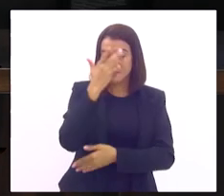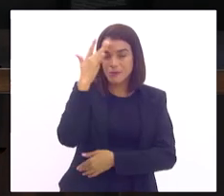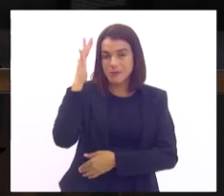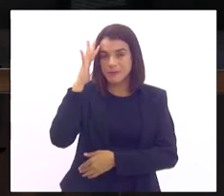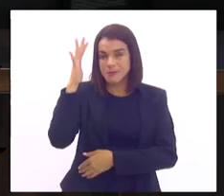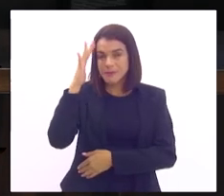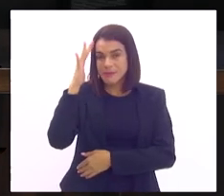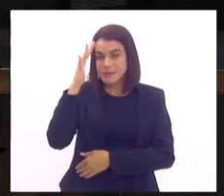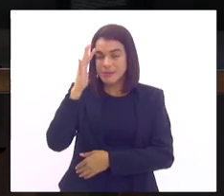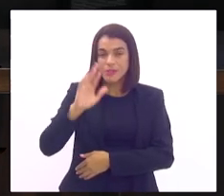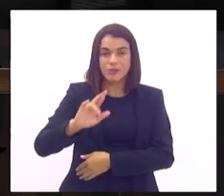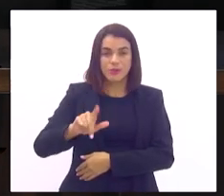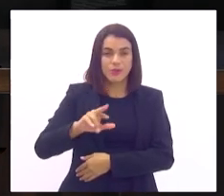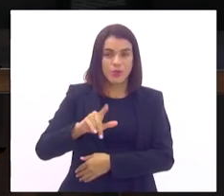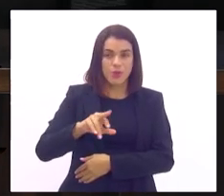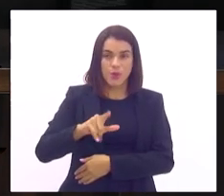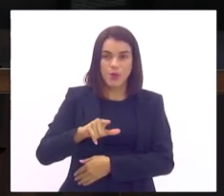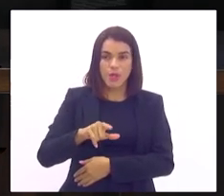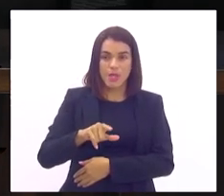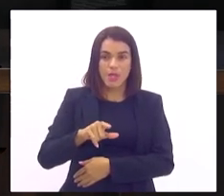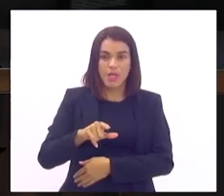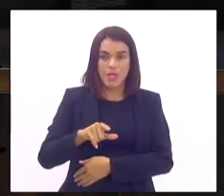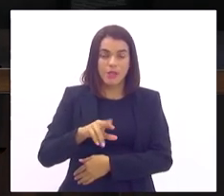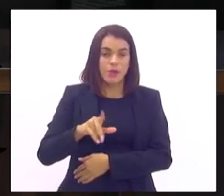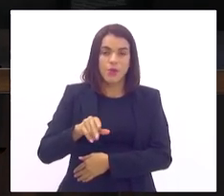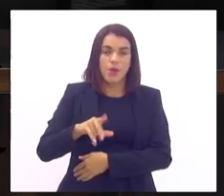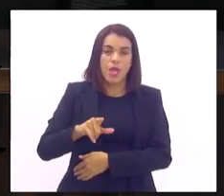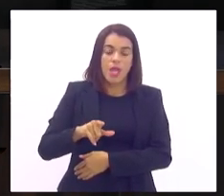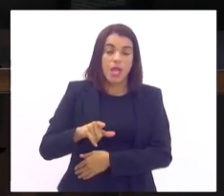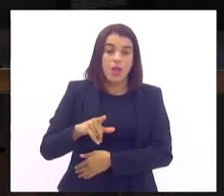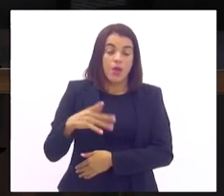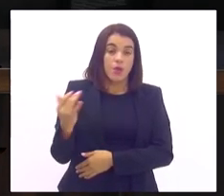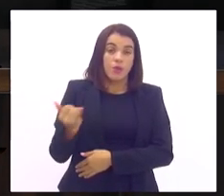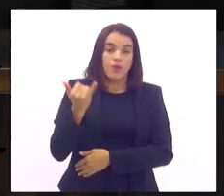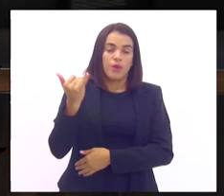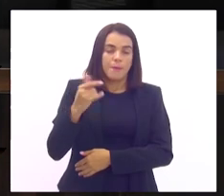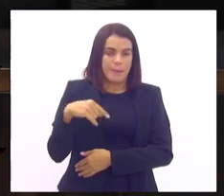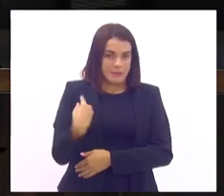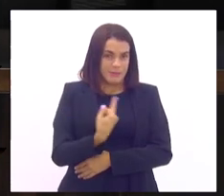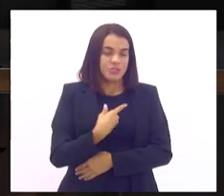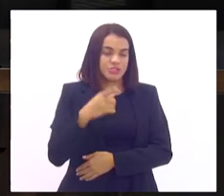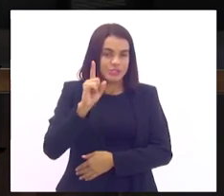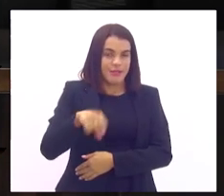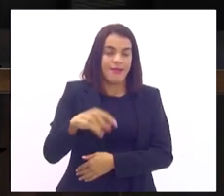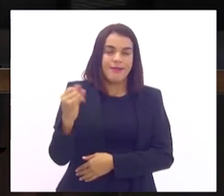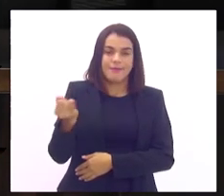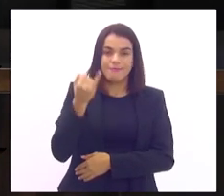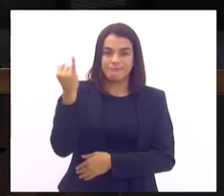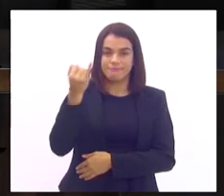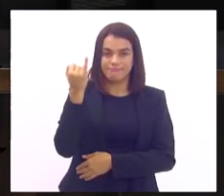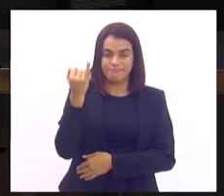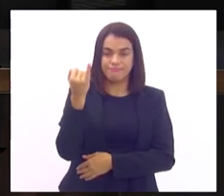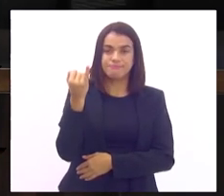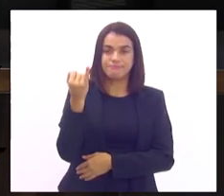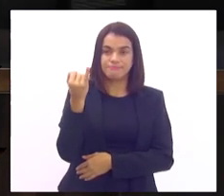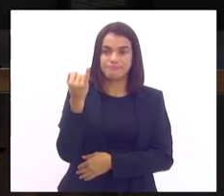e não é tão significativo, mas para a gente é muito significativo, né,